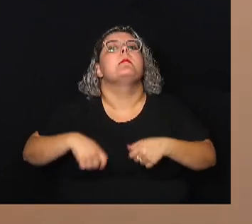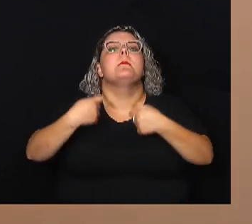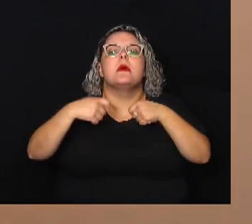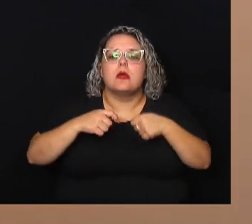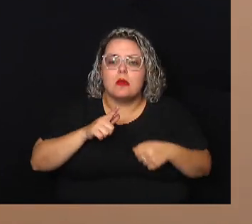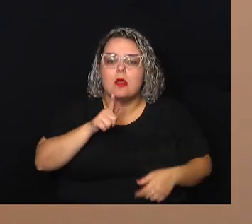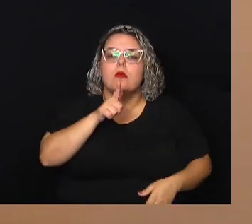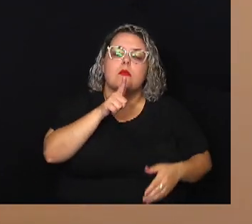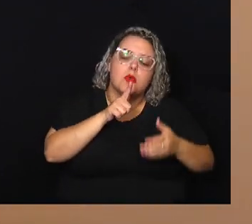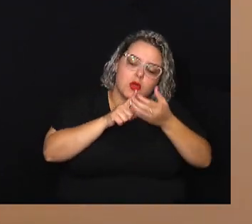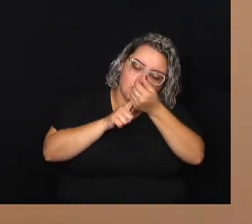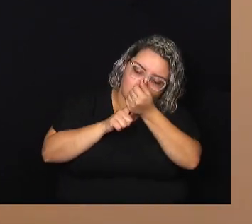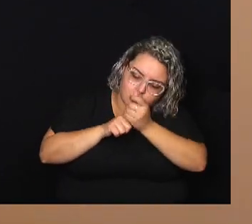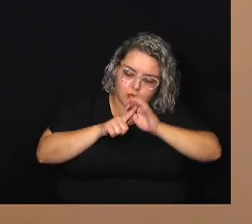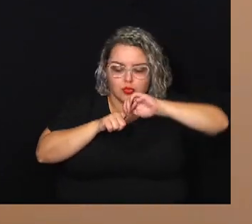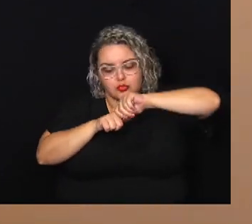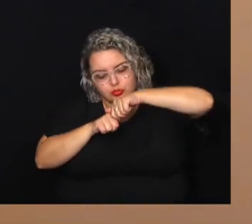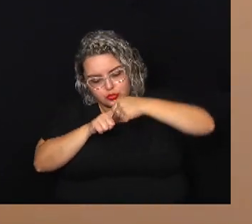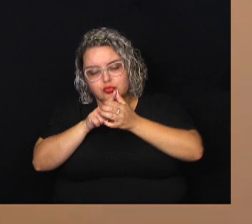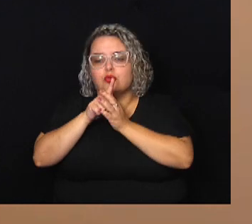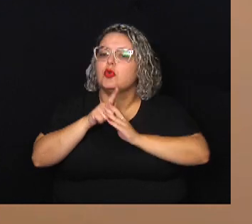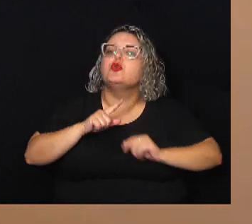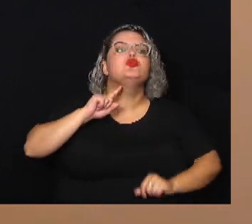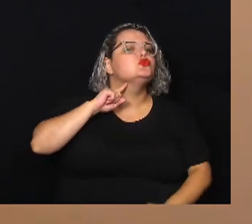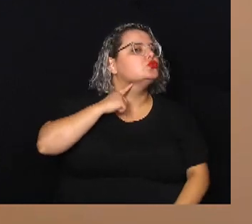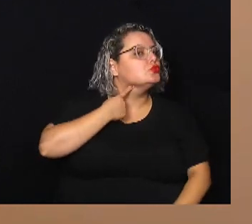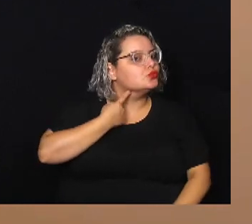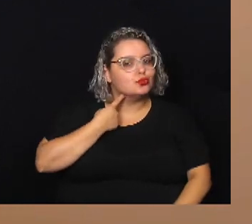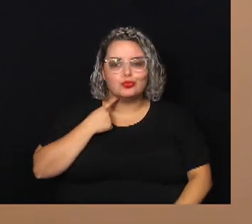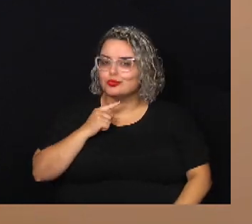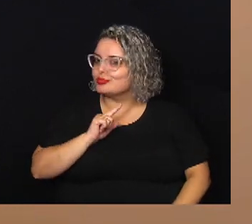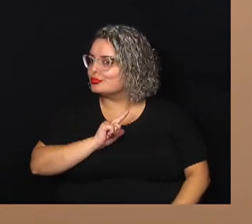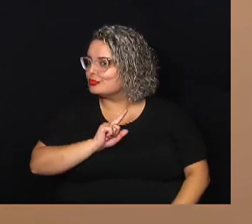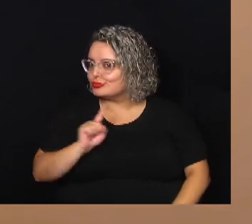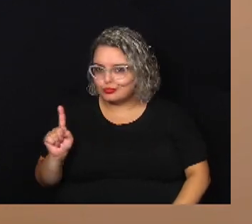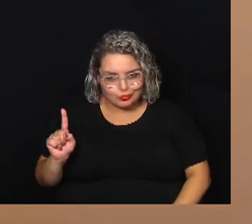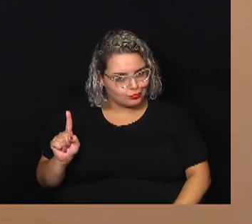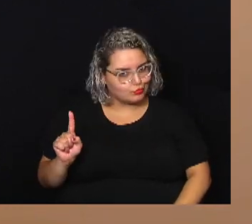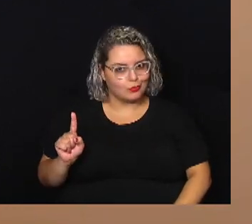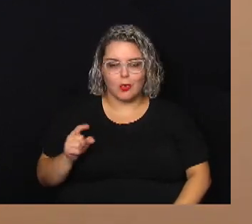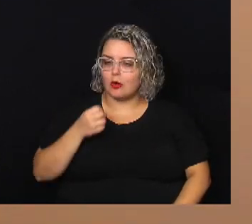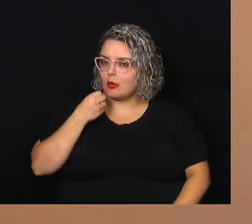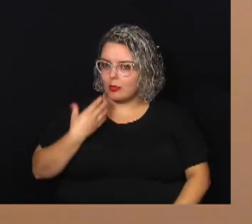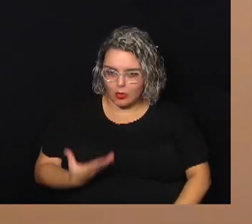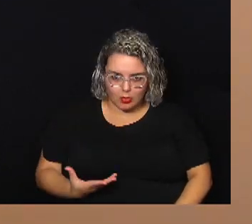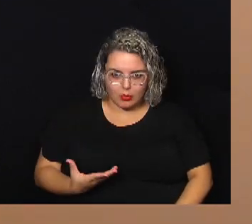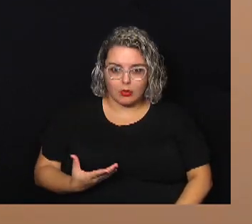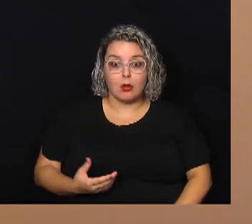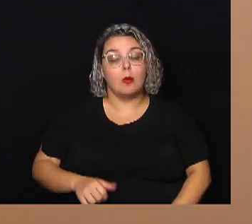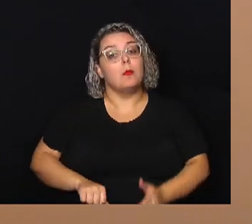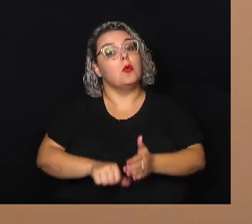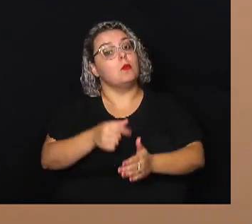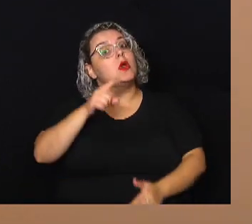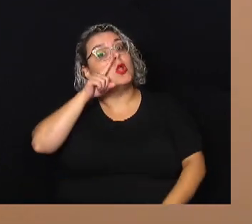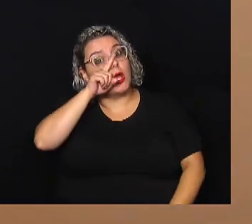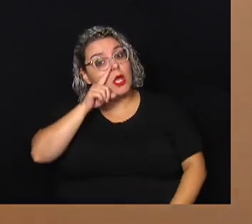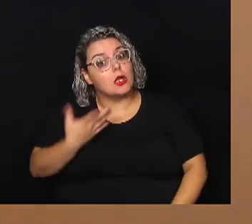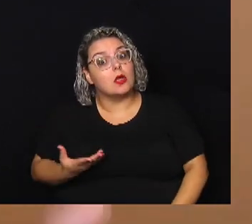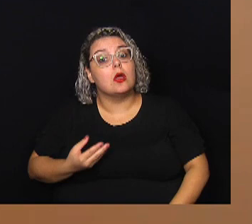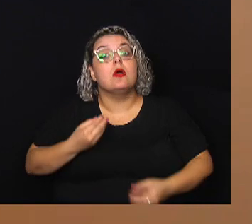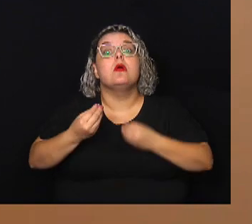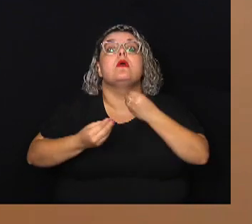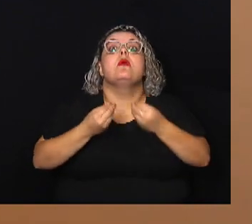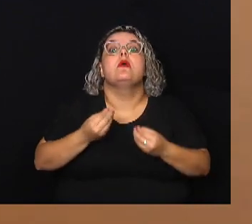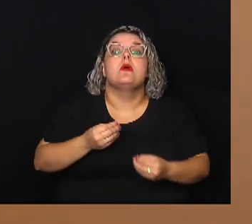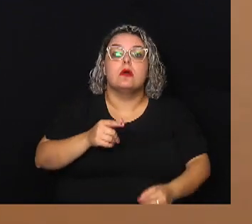tem jeito. Sujeira, higiene não adequada, primeiro, é fator de risco, e segundo, como é que você pode olhar